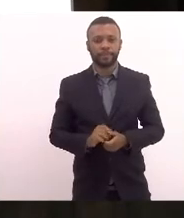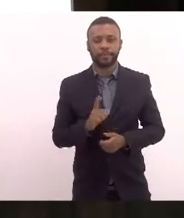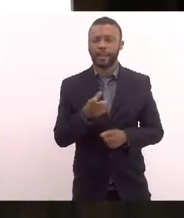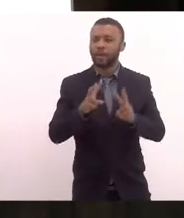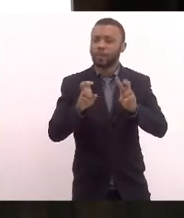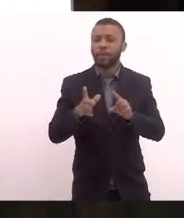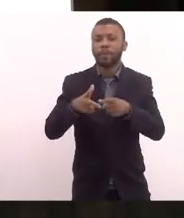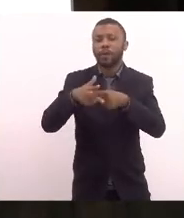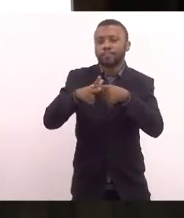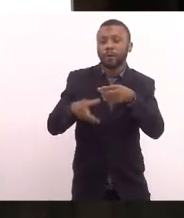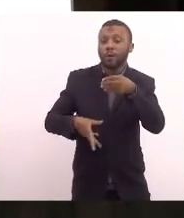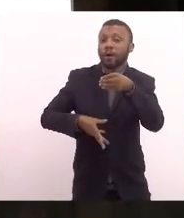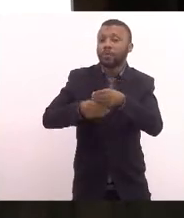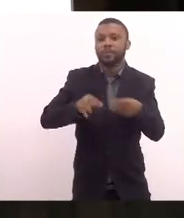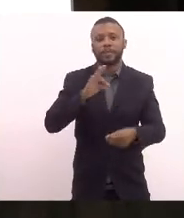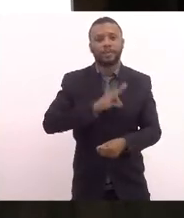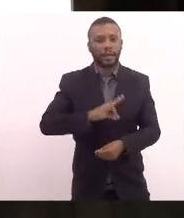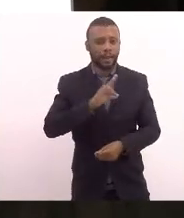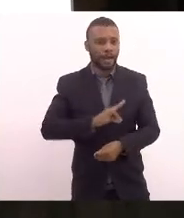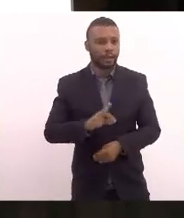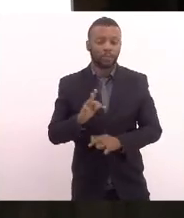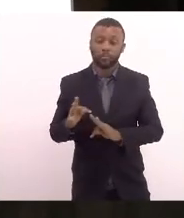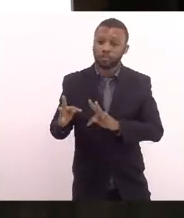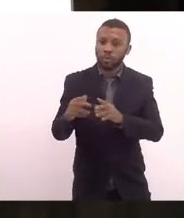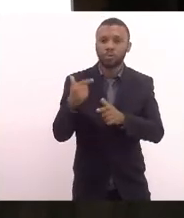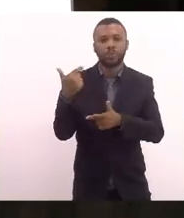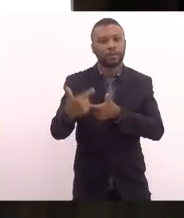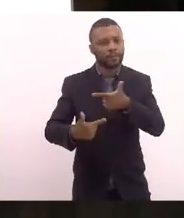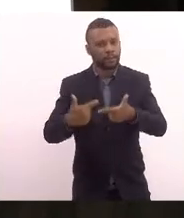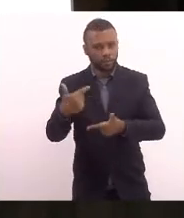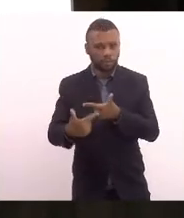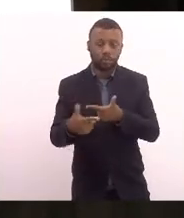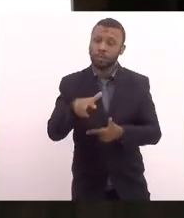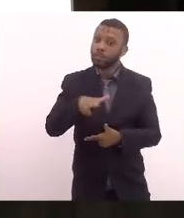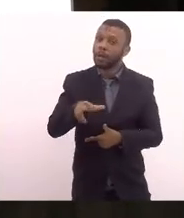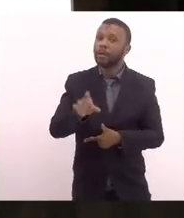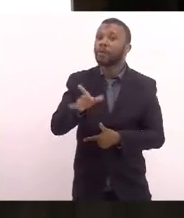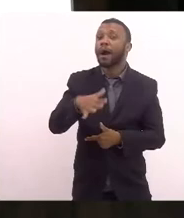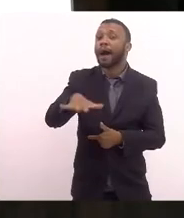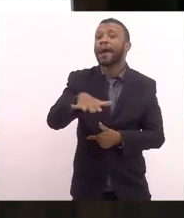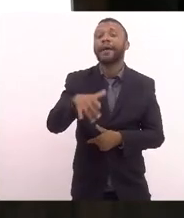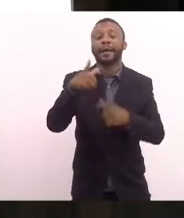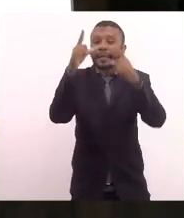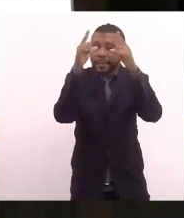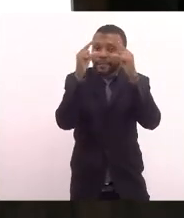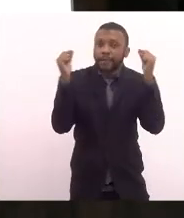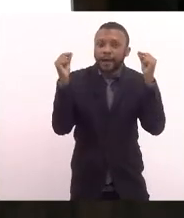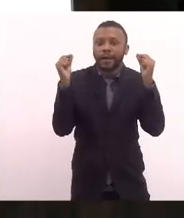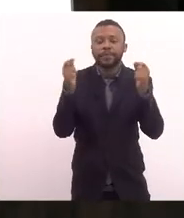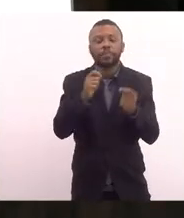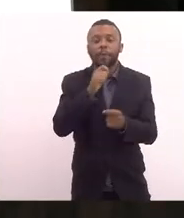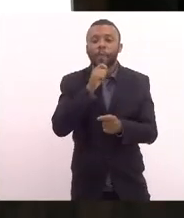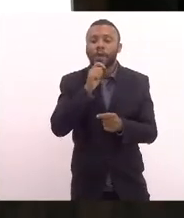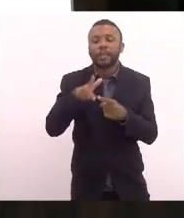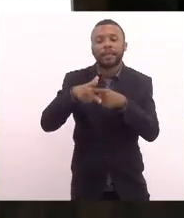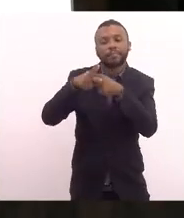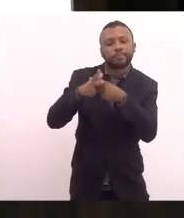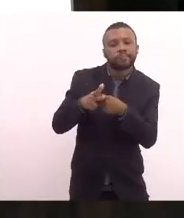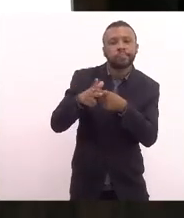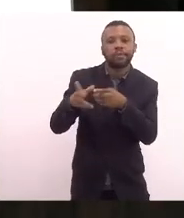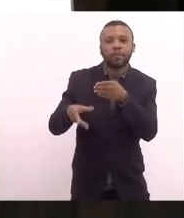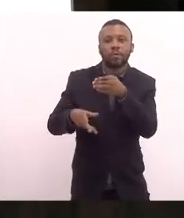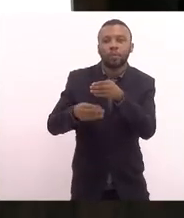reajuste salarial. Então, todos os trabalhadores, não é só a enfermagem, está sem reajuste